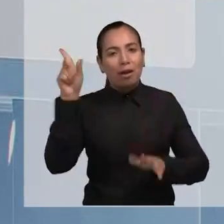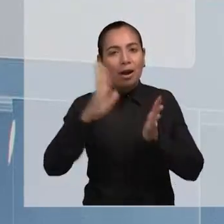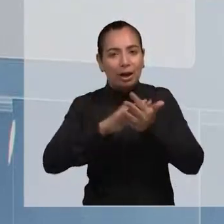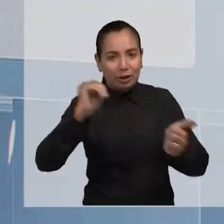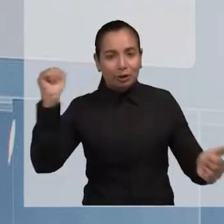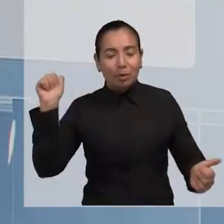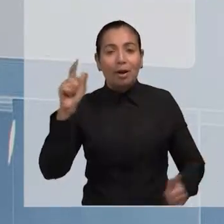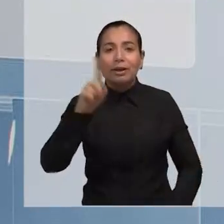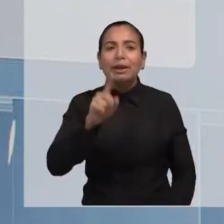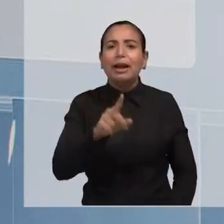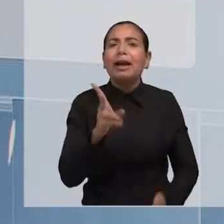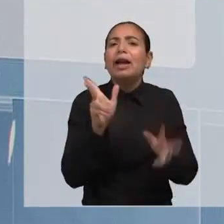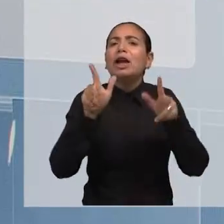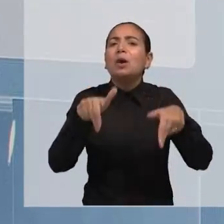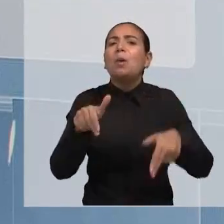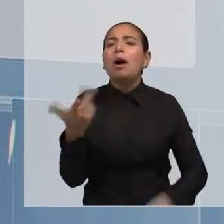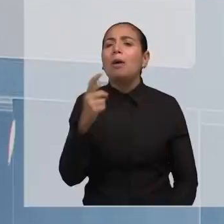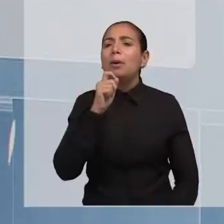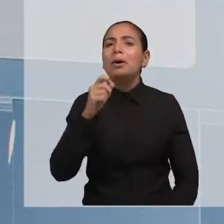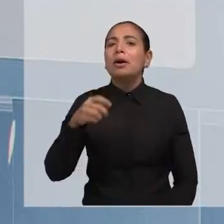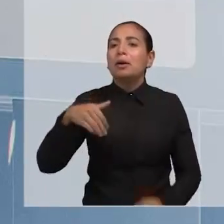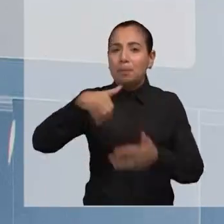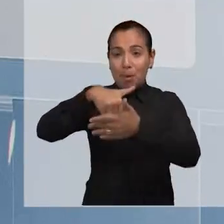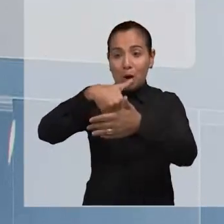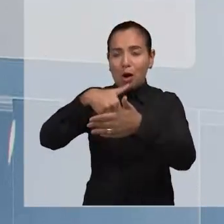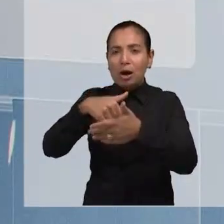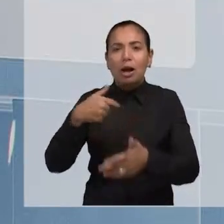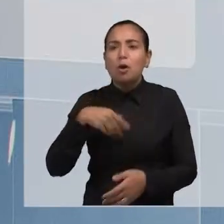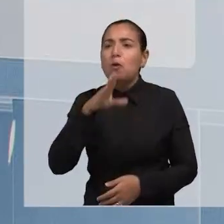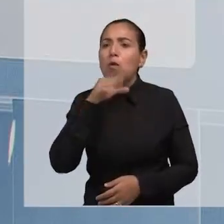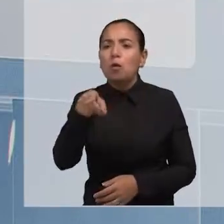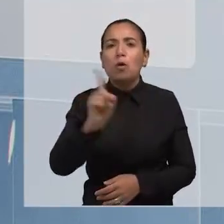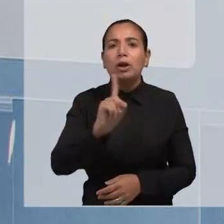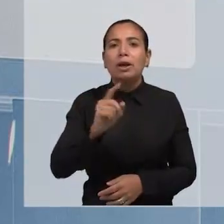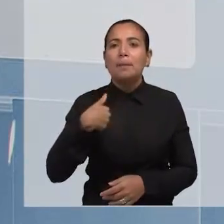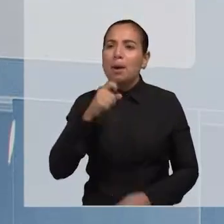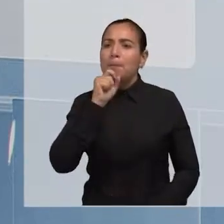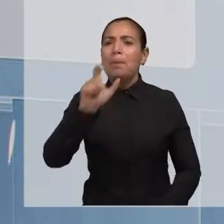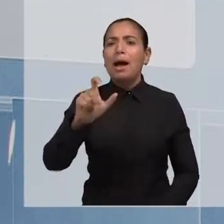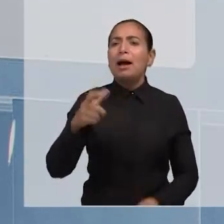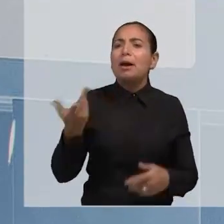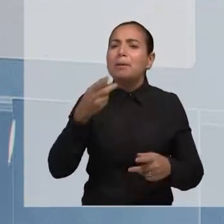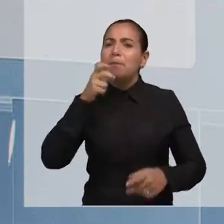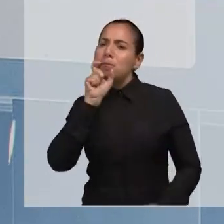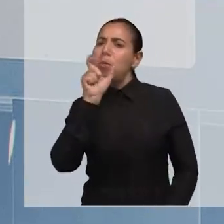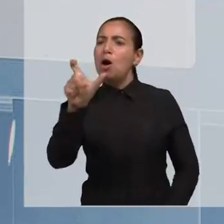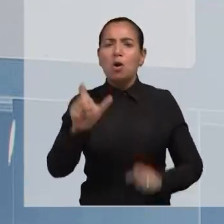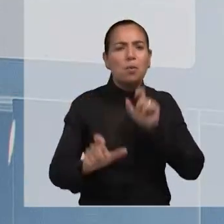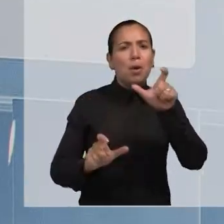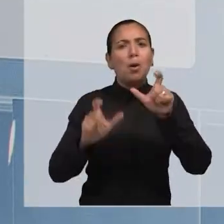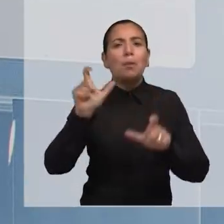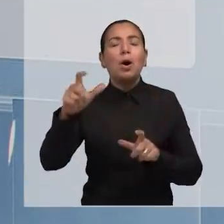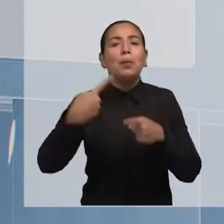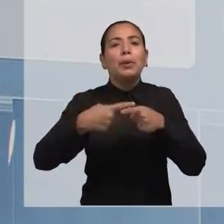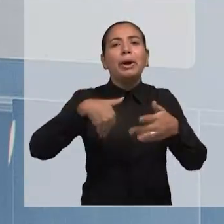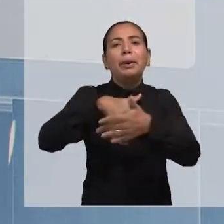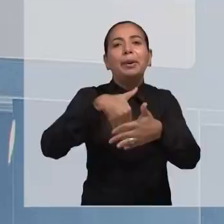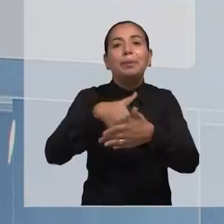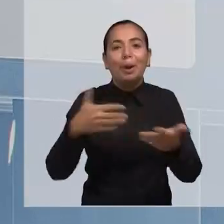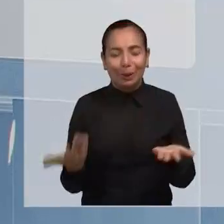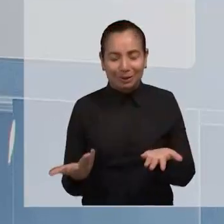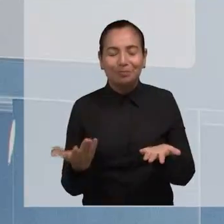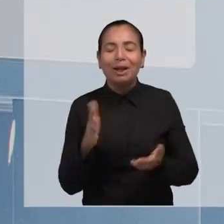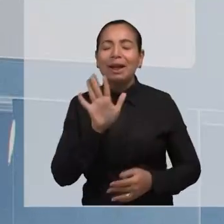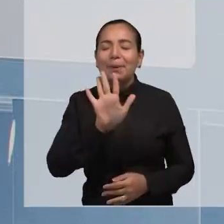aqui, para esculhambar o juiz de futebol. Ninguém conhece nem o juiz de futebol, mas eu estou querendo colocar isso para você entender como